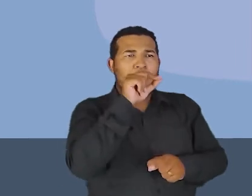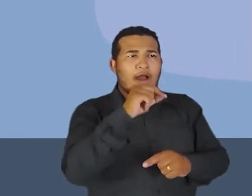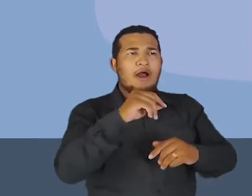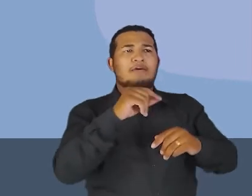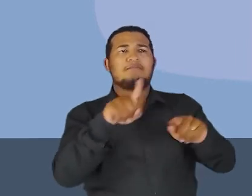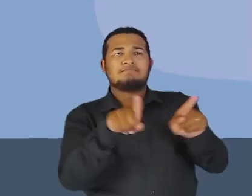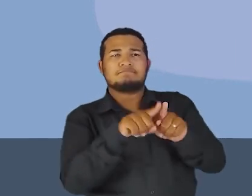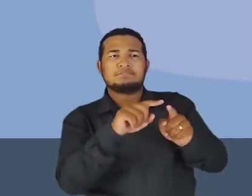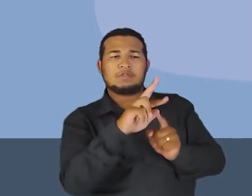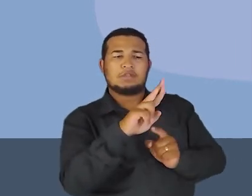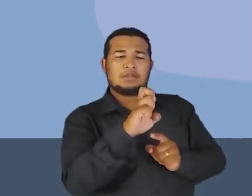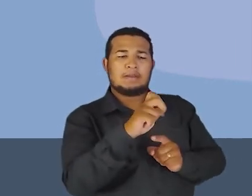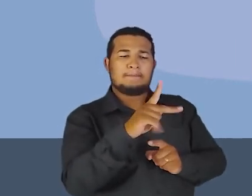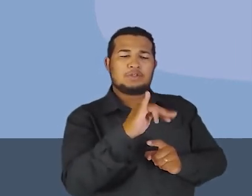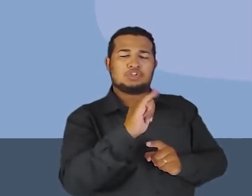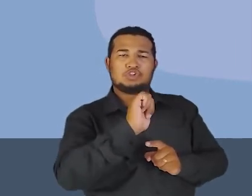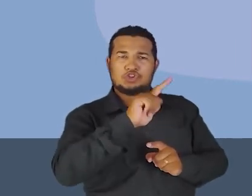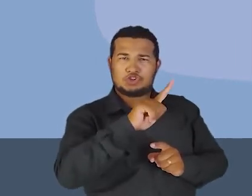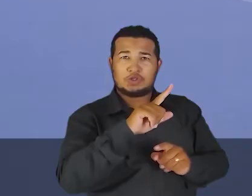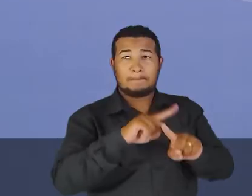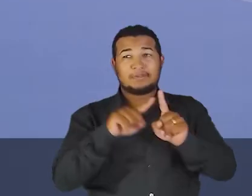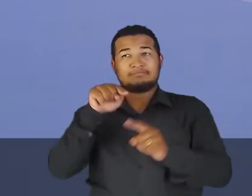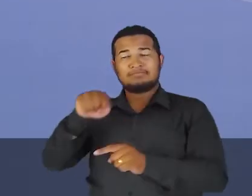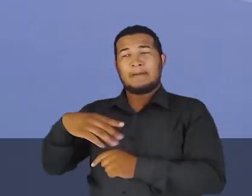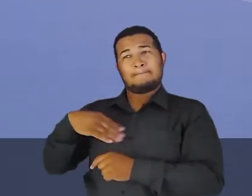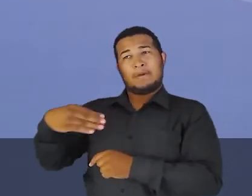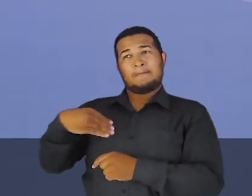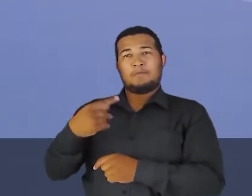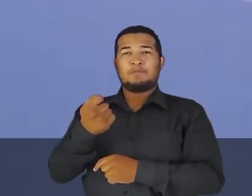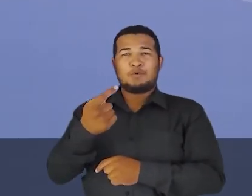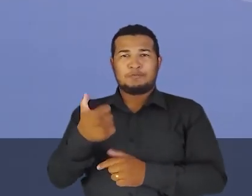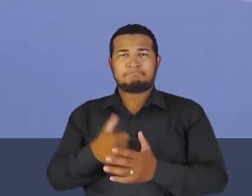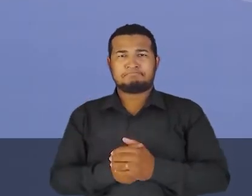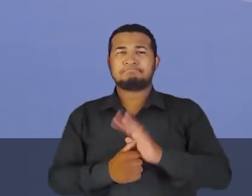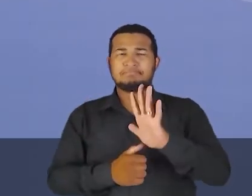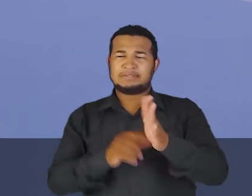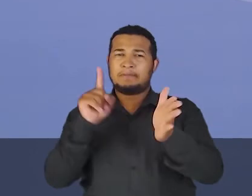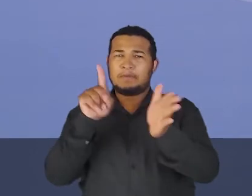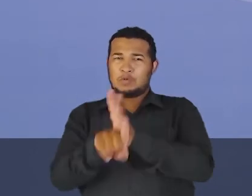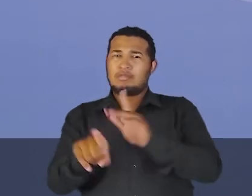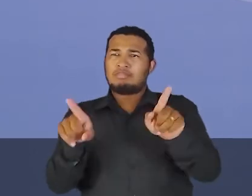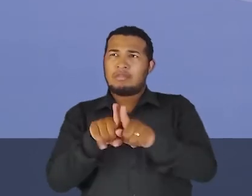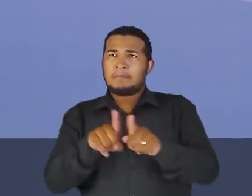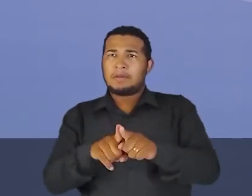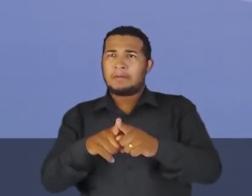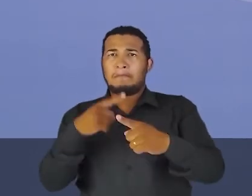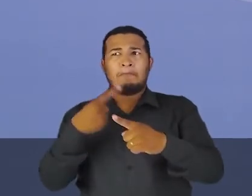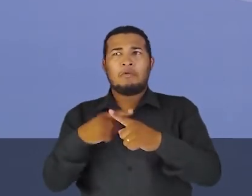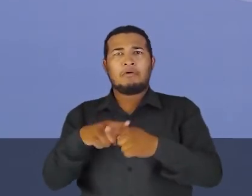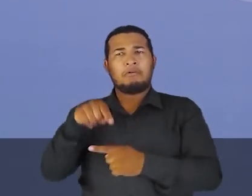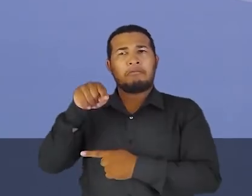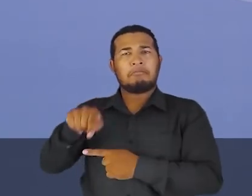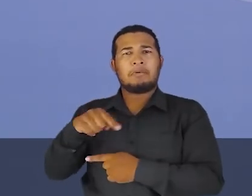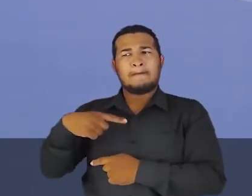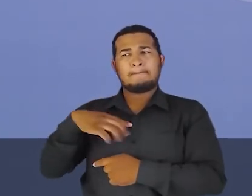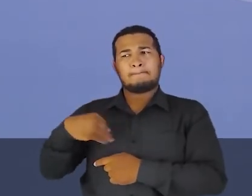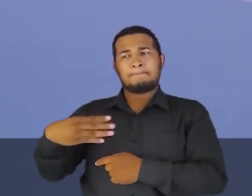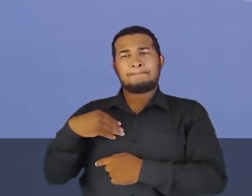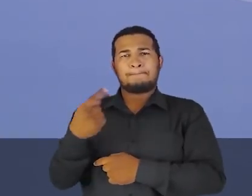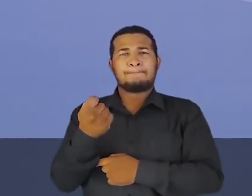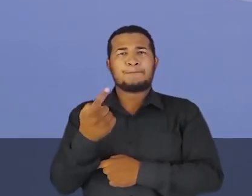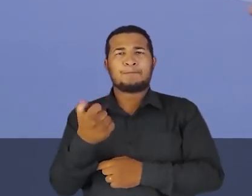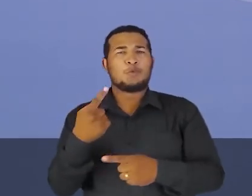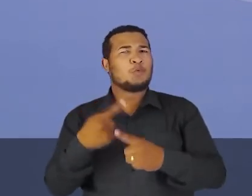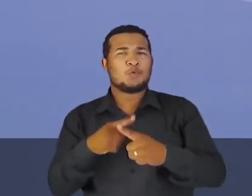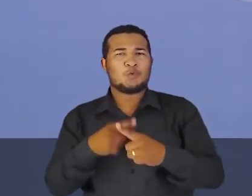desenvolvida nos mamíferos. Volta para cá, mesma pergunta que eu vou te fazer. Por que o alantoide ela é pouco